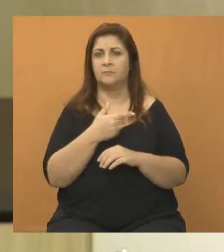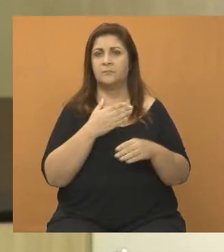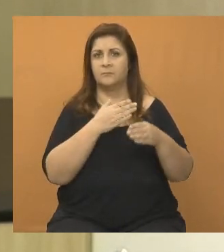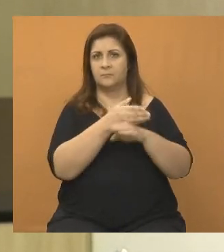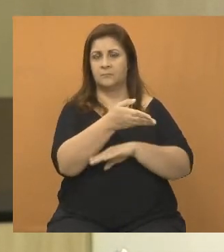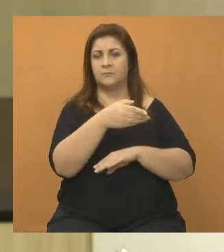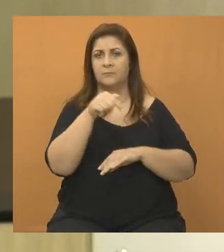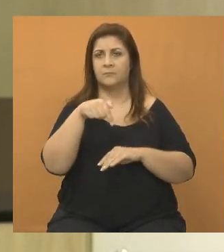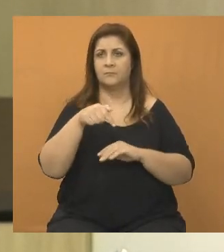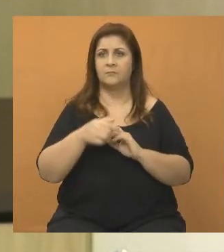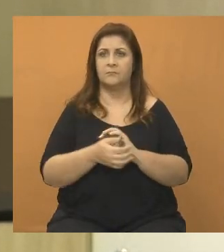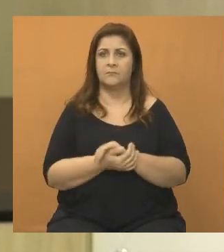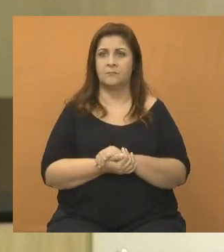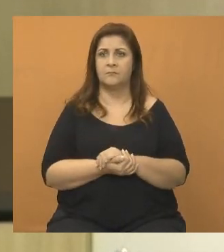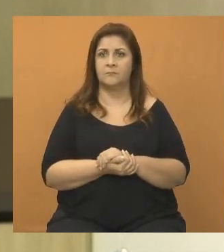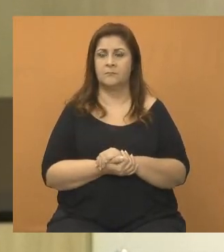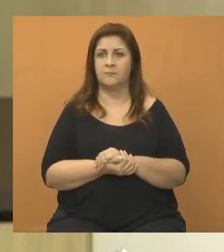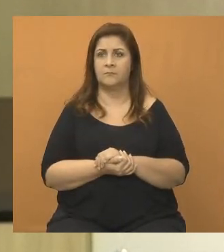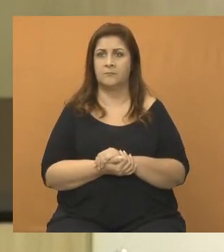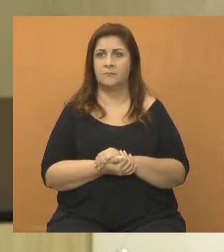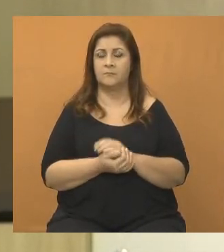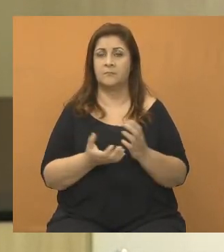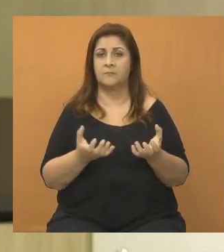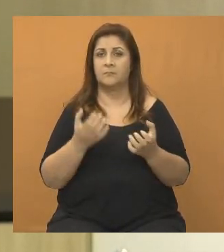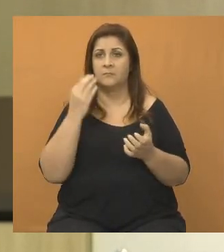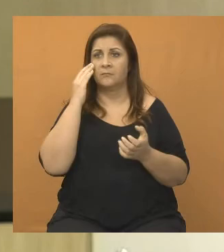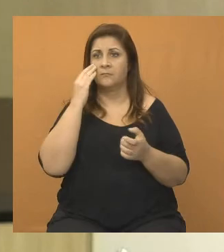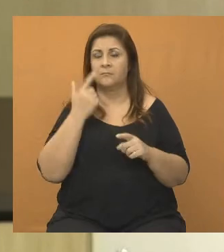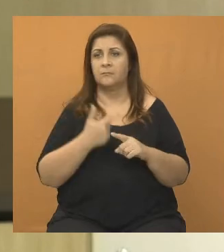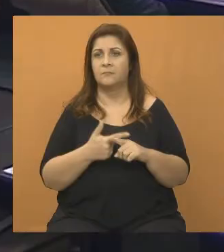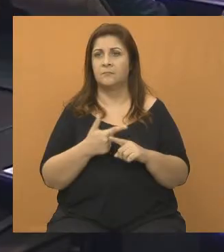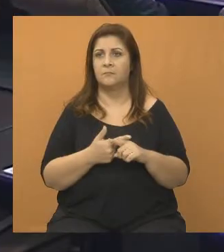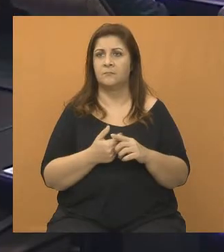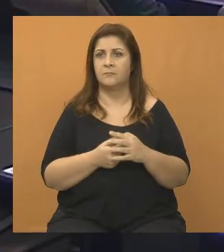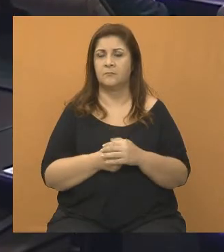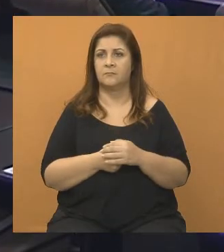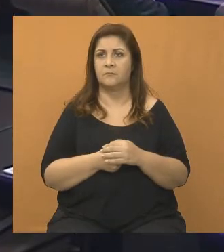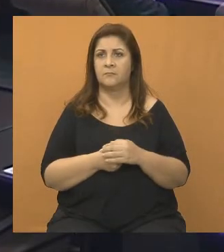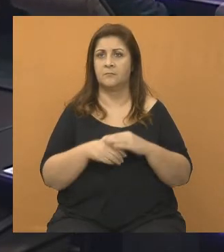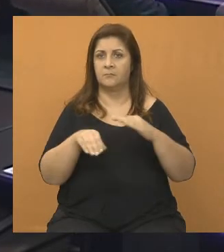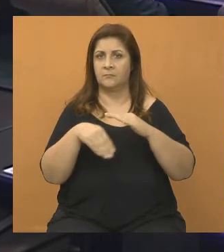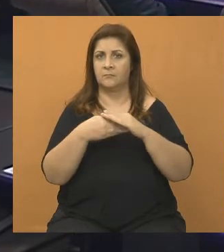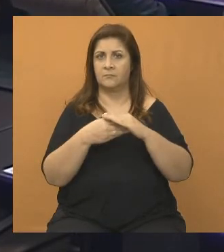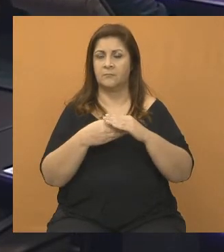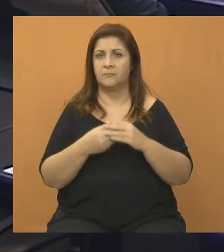pouco tempo na casa. Eu gostaria de entender por quê. Dessa emenda,